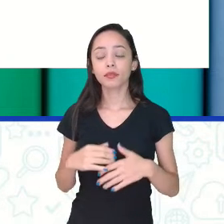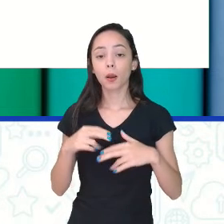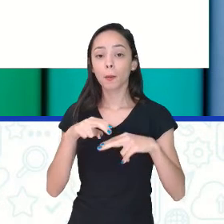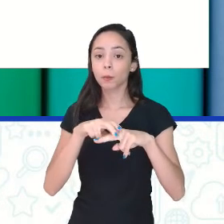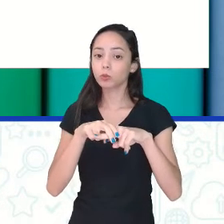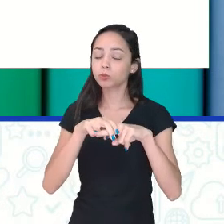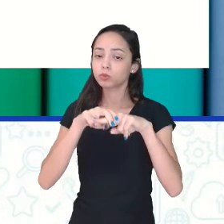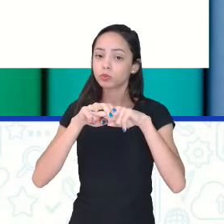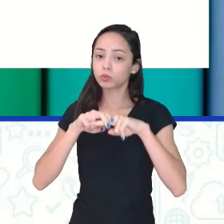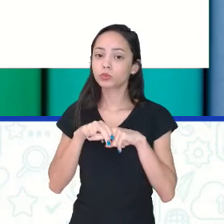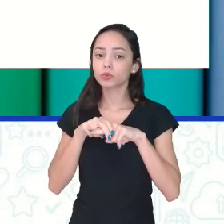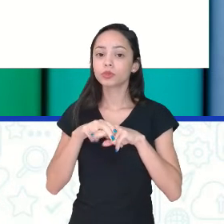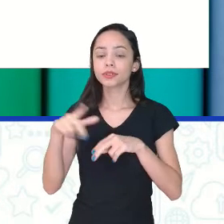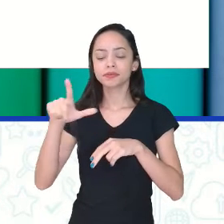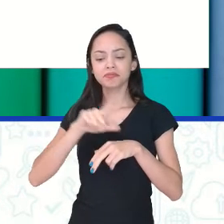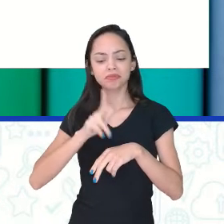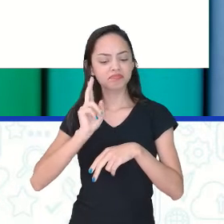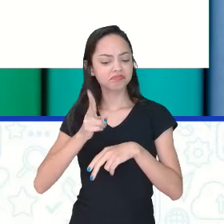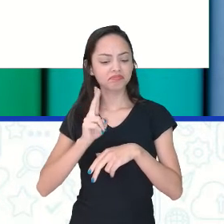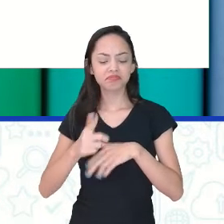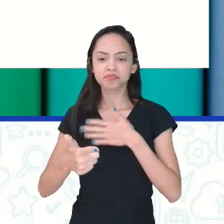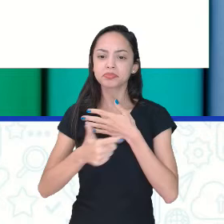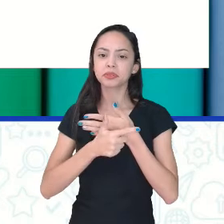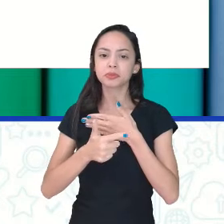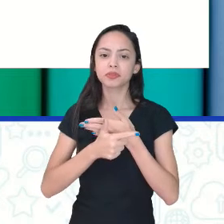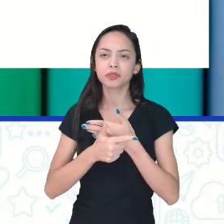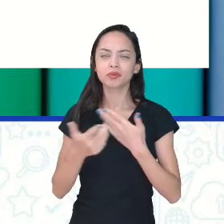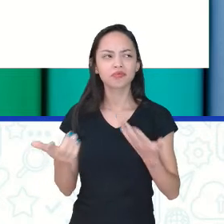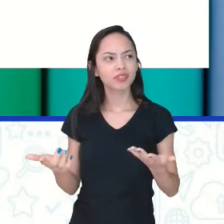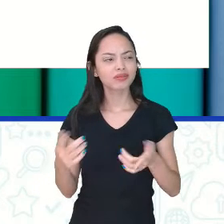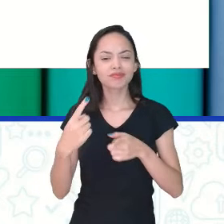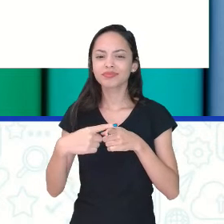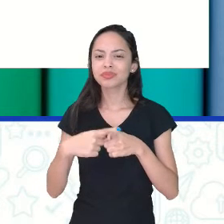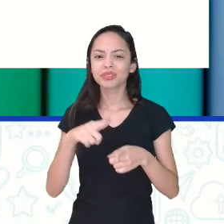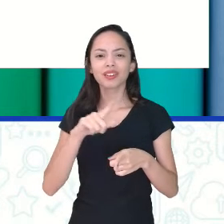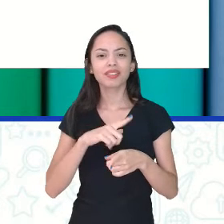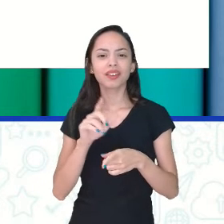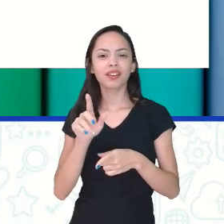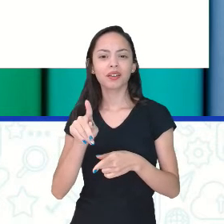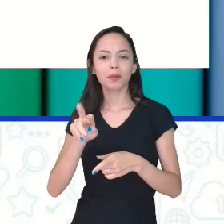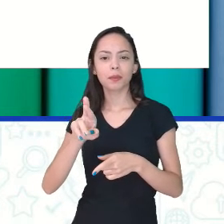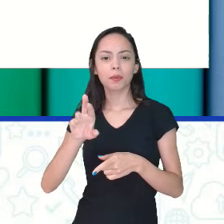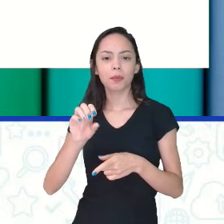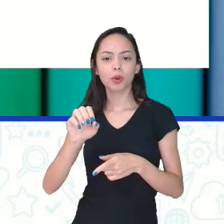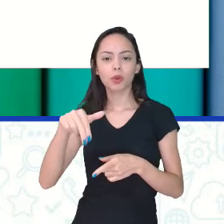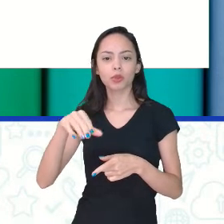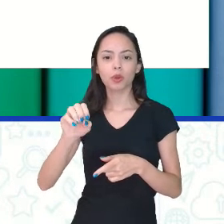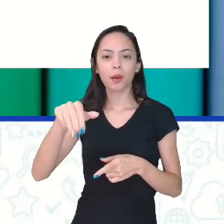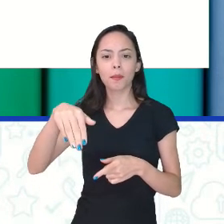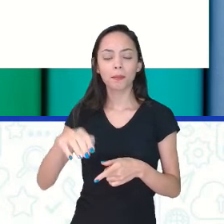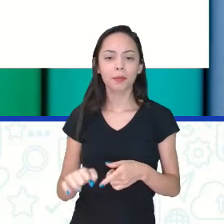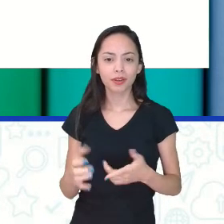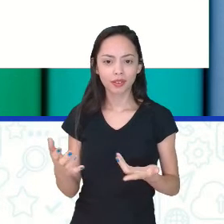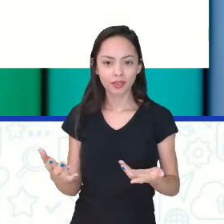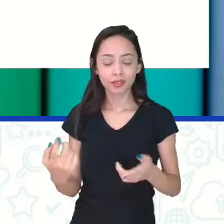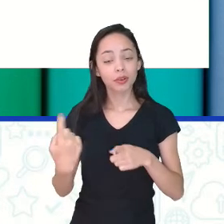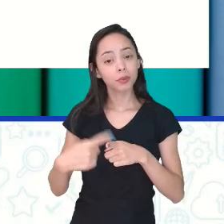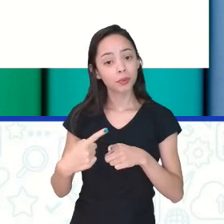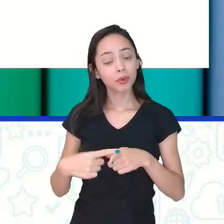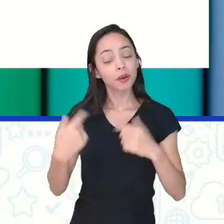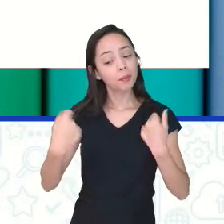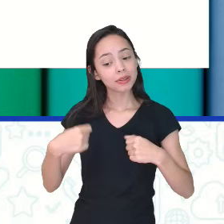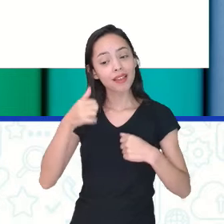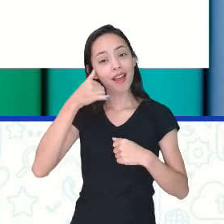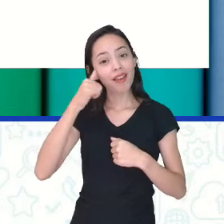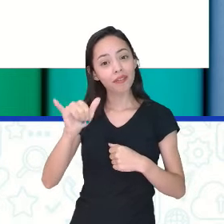ela vai ter a mesma função de Adriana, mas por que existe o pronome, minha gente? Porque a gente tem que evitar essa repetição constante,